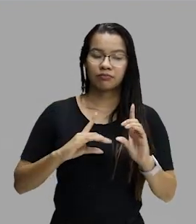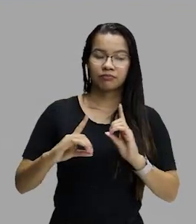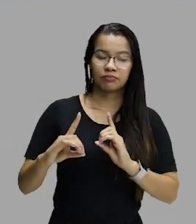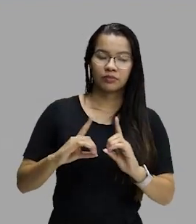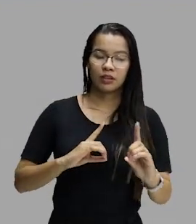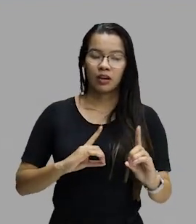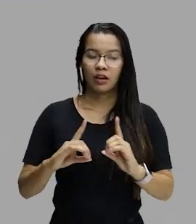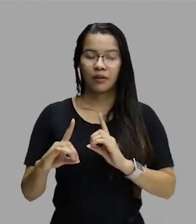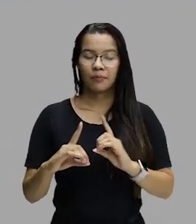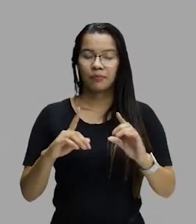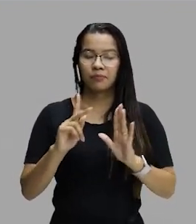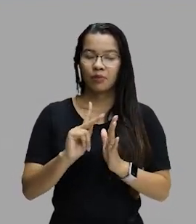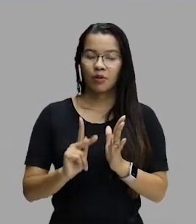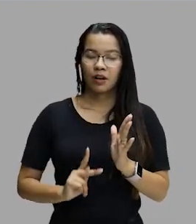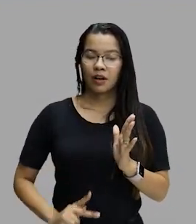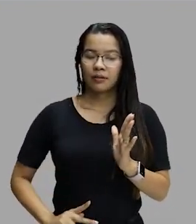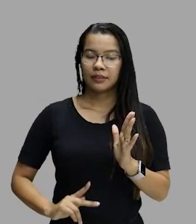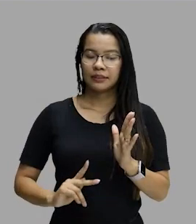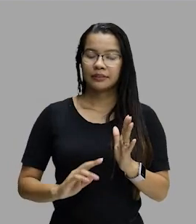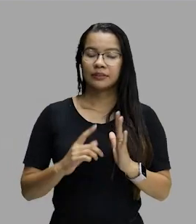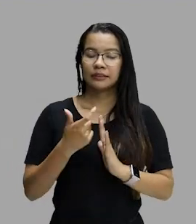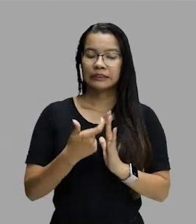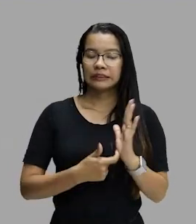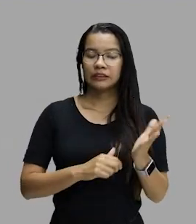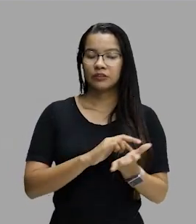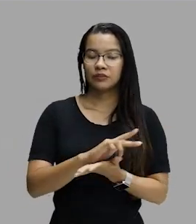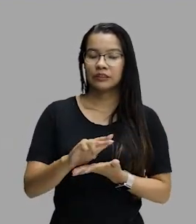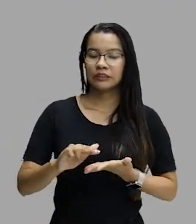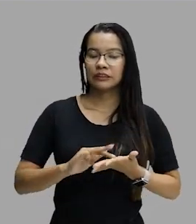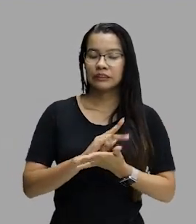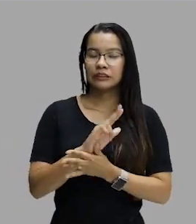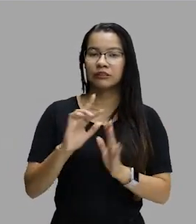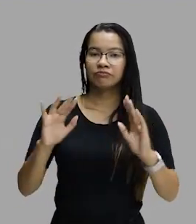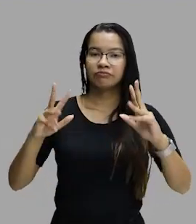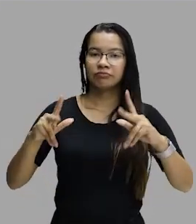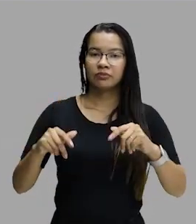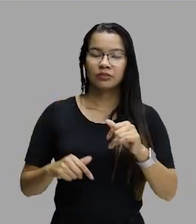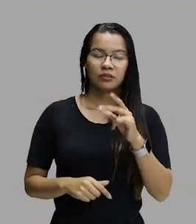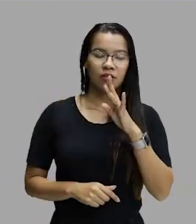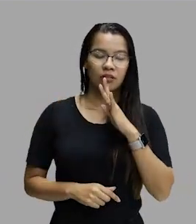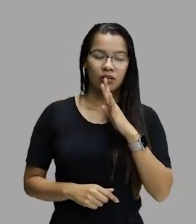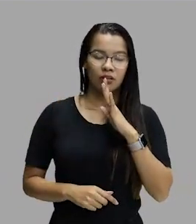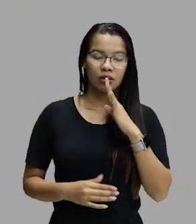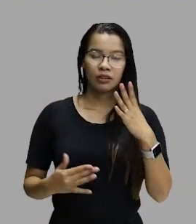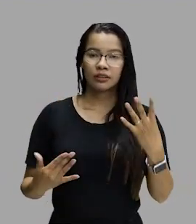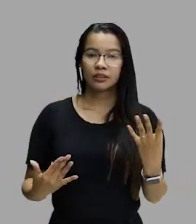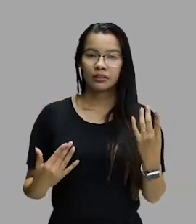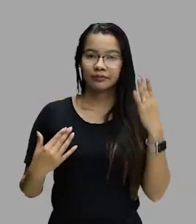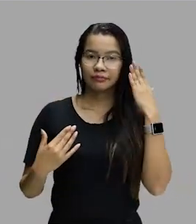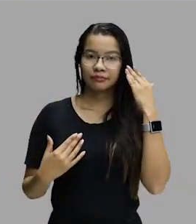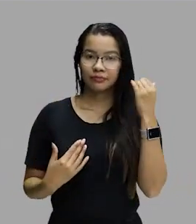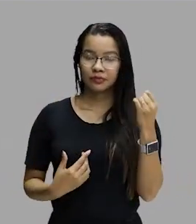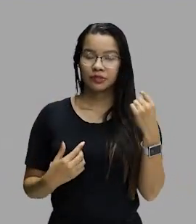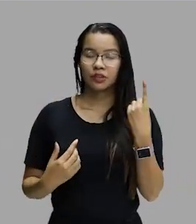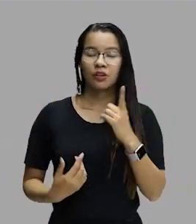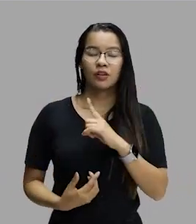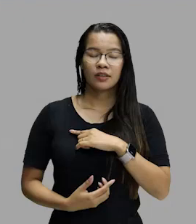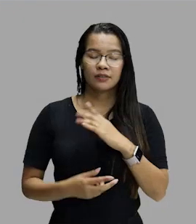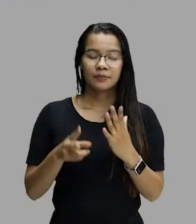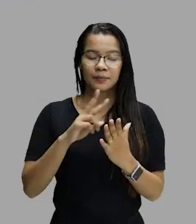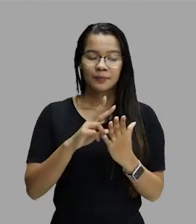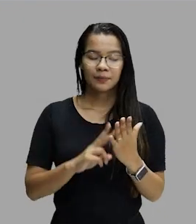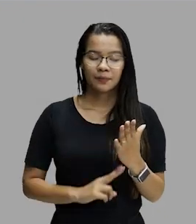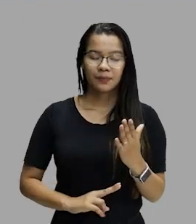de diferentes ramos do conhecimento. Então, como eu acabei de dizer, nós lidamos com a leitura o